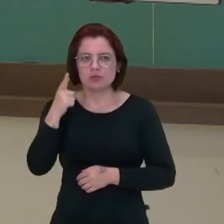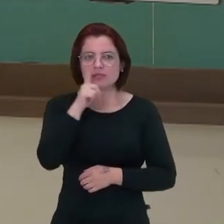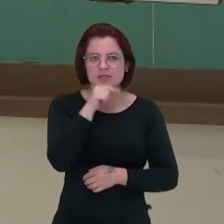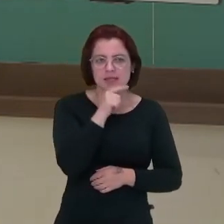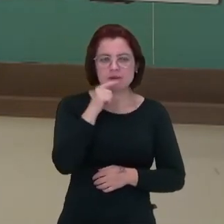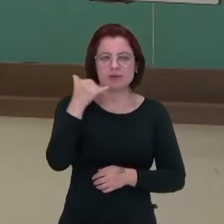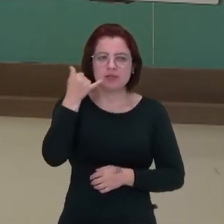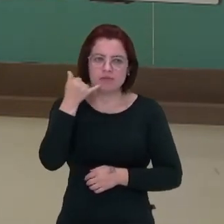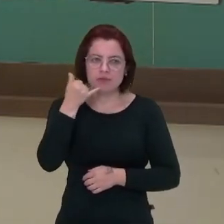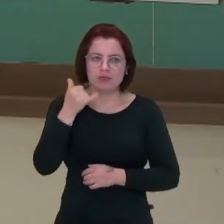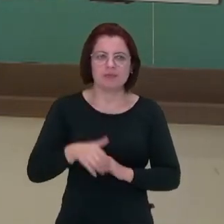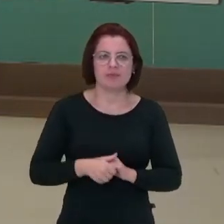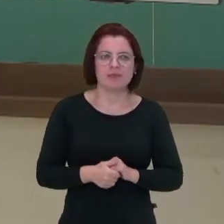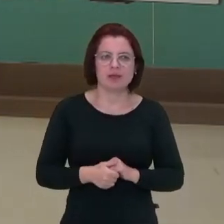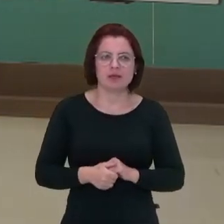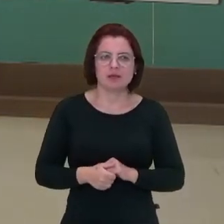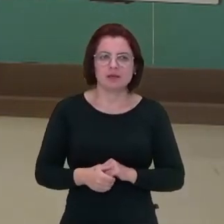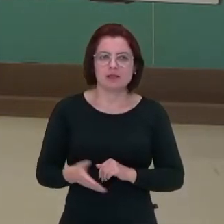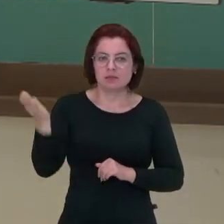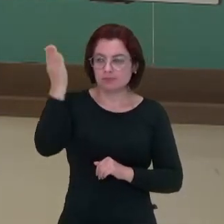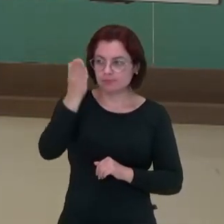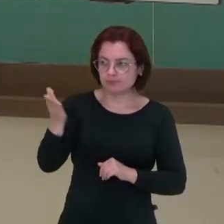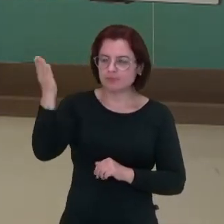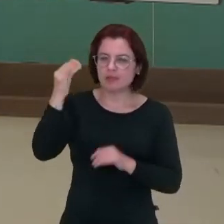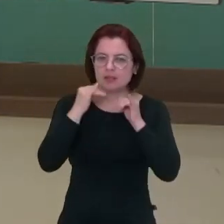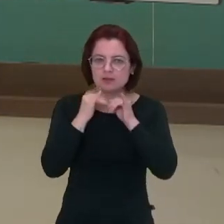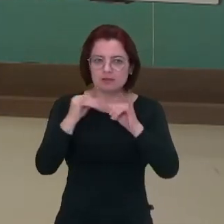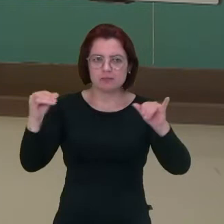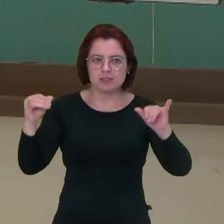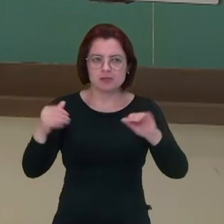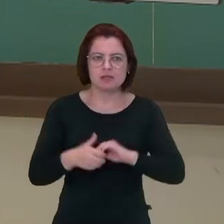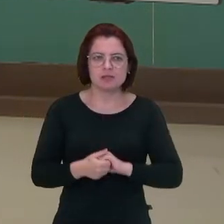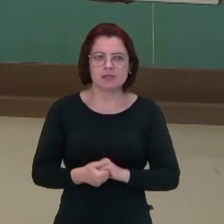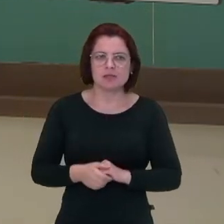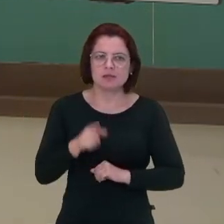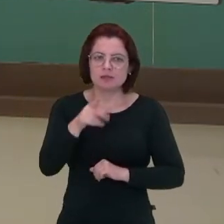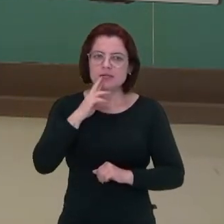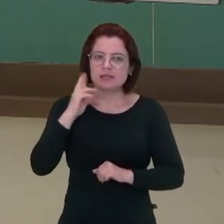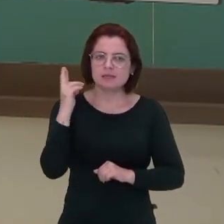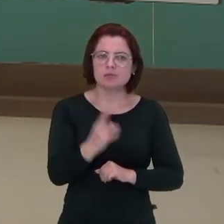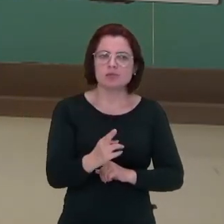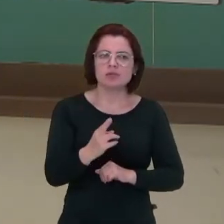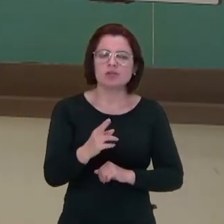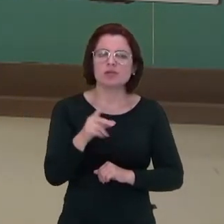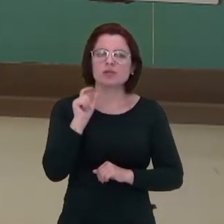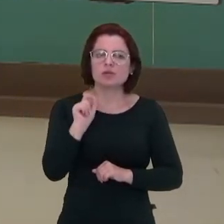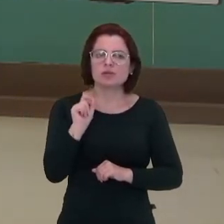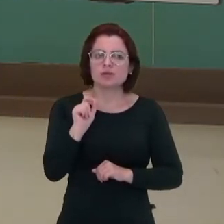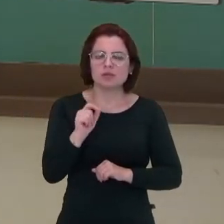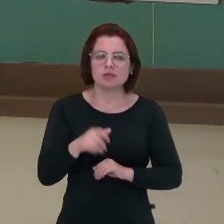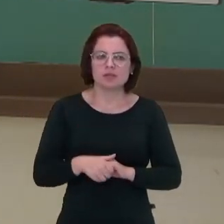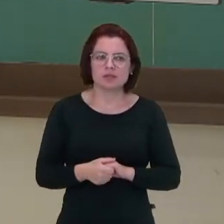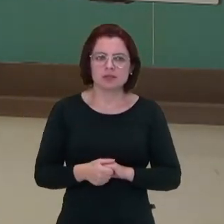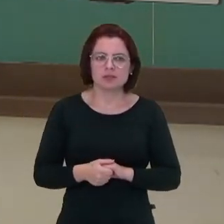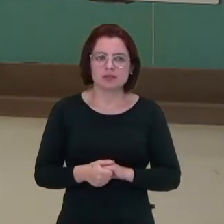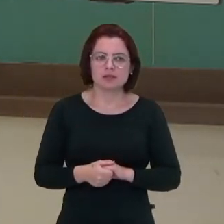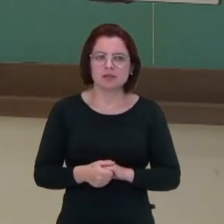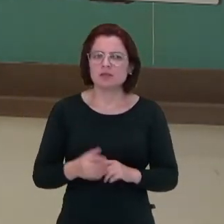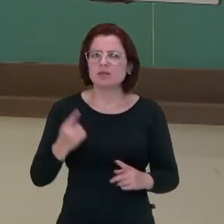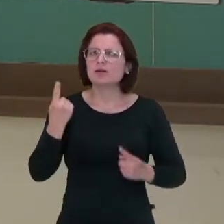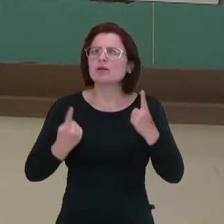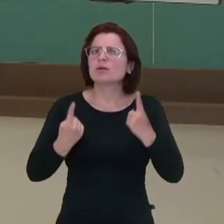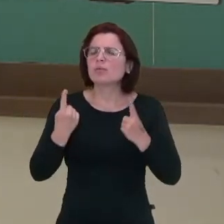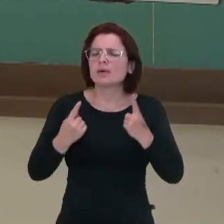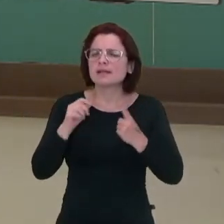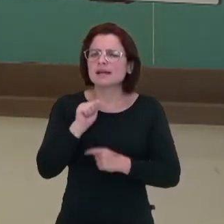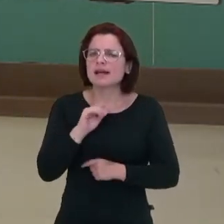telefone. Considerando as informações apresentadas, responda aos seguintes questionamentos. Quais são